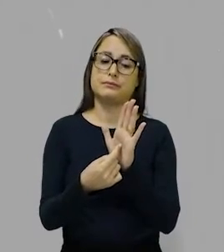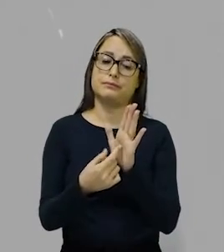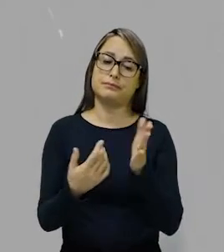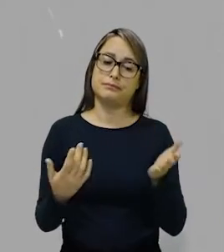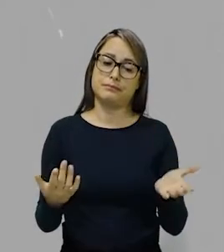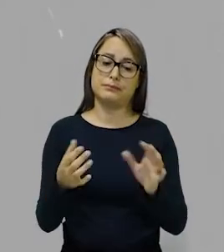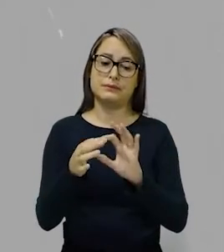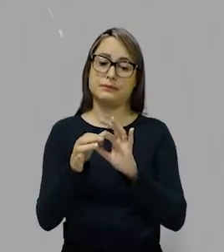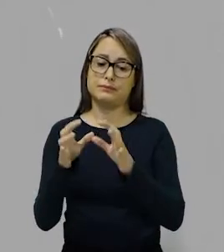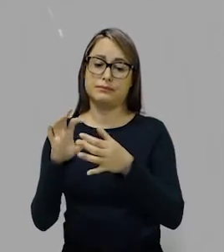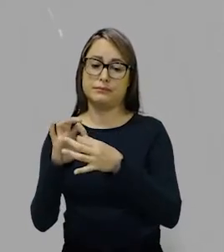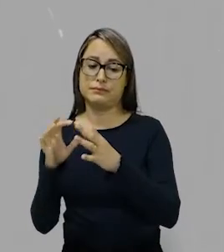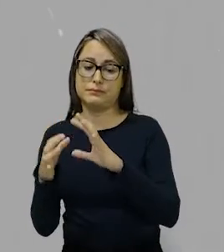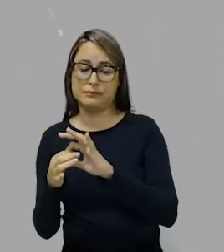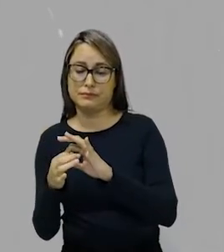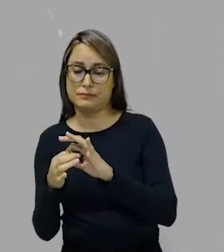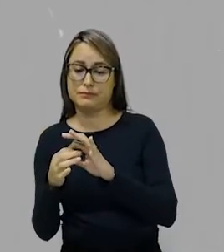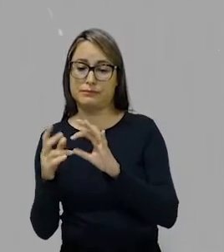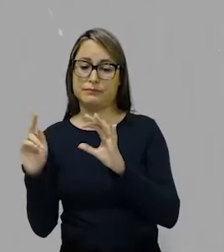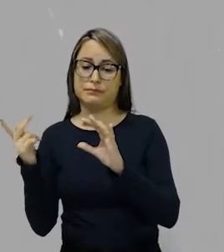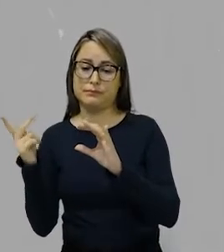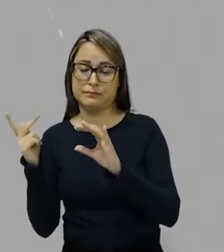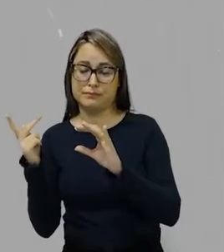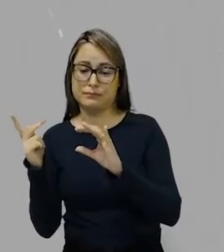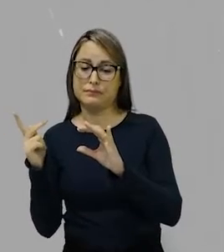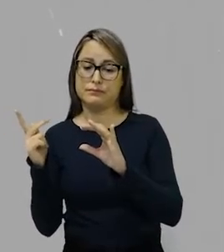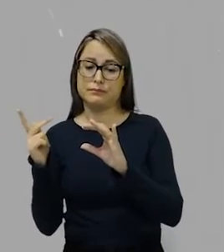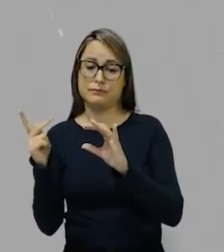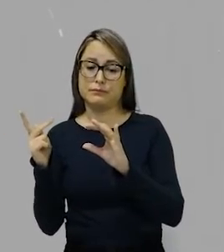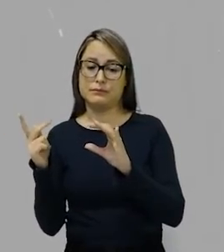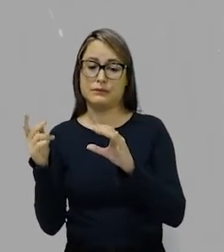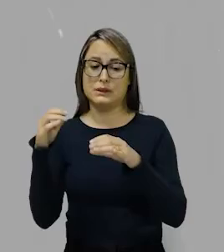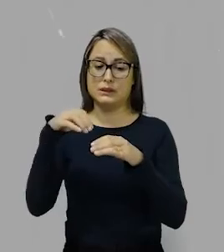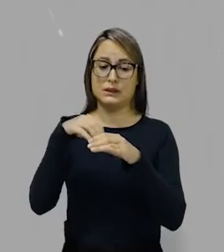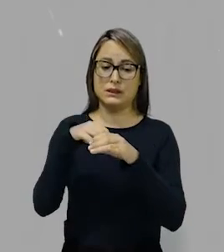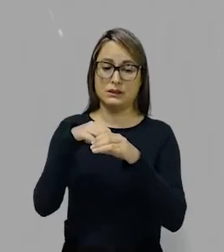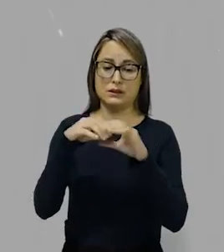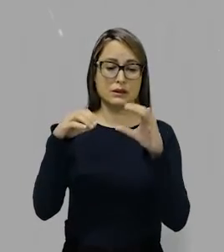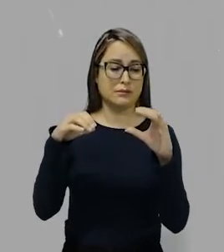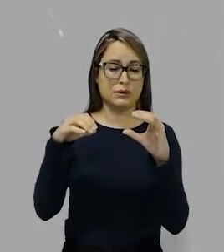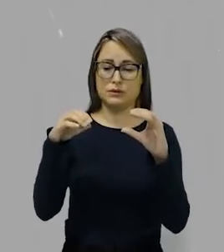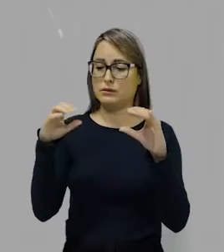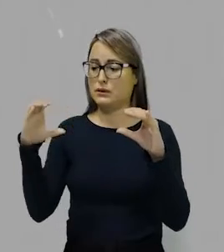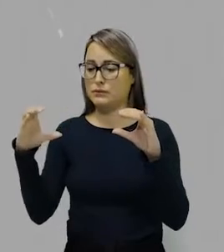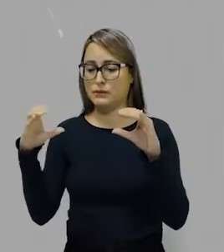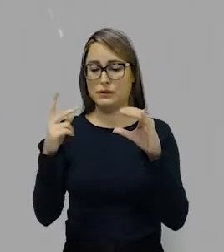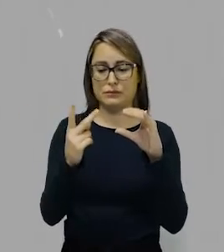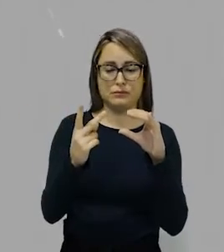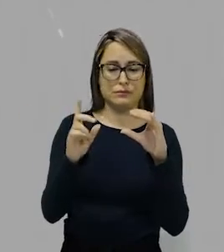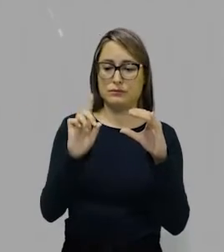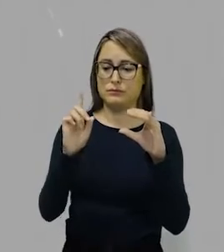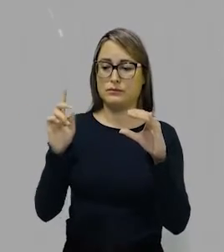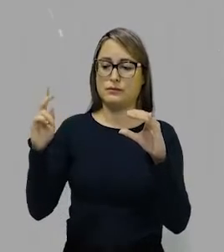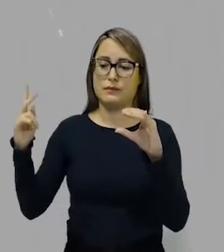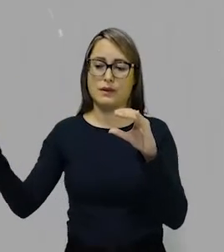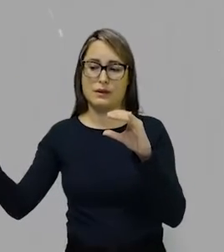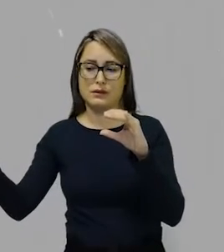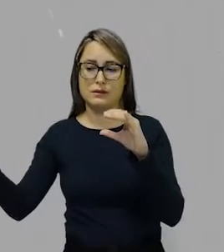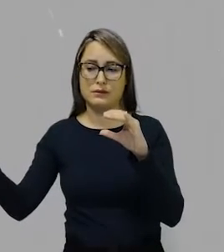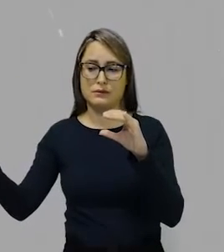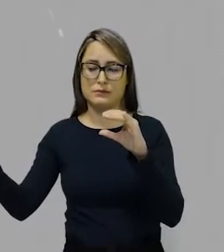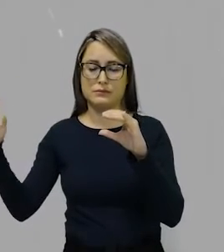cadeia. Então, ele não vai estar entre carbonos. Então, não vai ser um heteroátomo, certo?